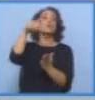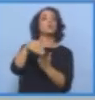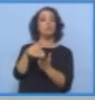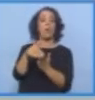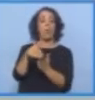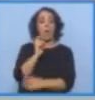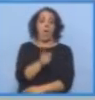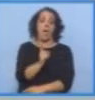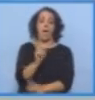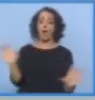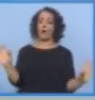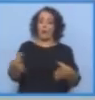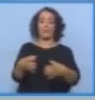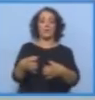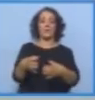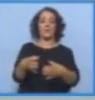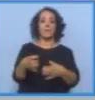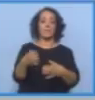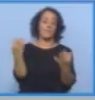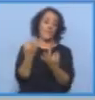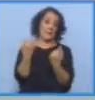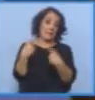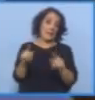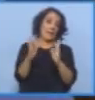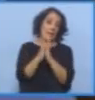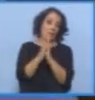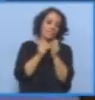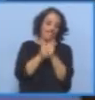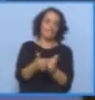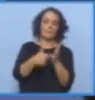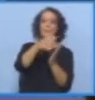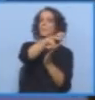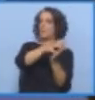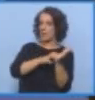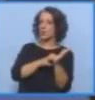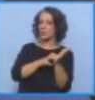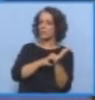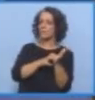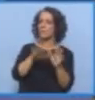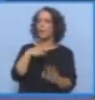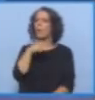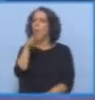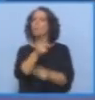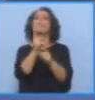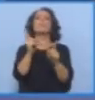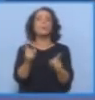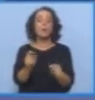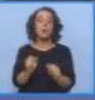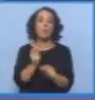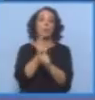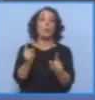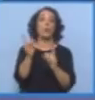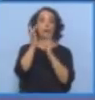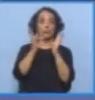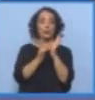das comunidades que celebram a Eucaristia a partir deste texto. E porquê é que eu digo isso? Digo exatamente porque Jesus coloca